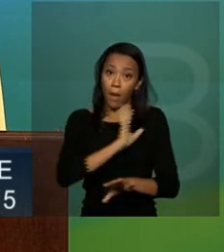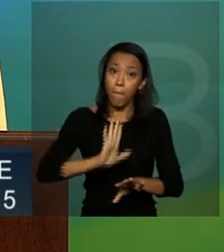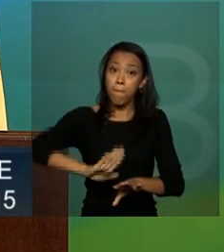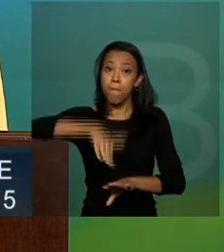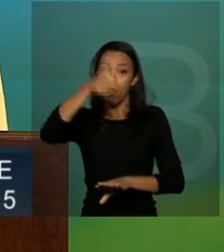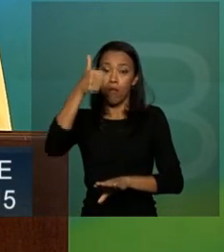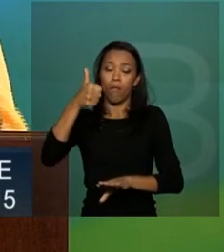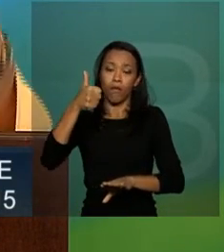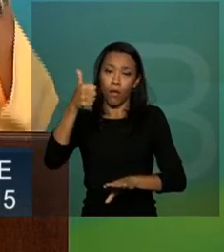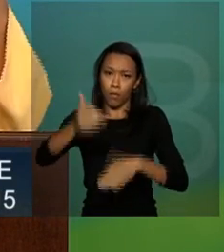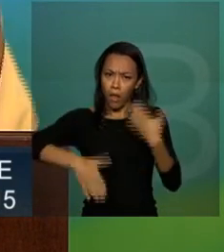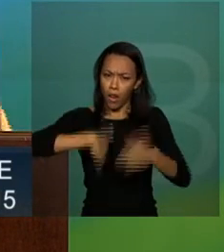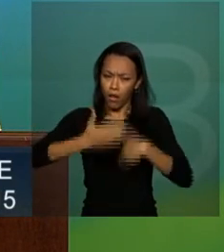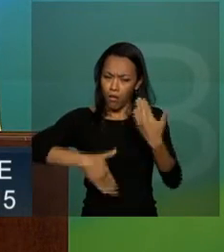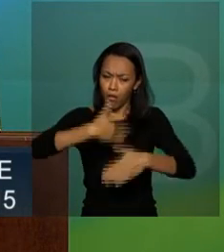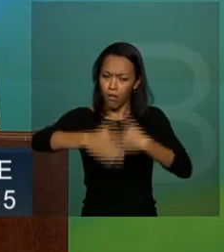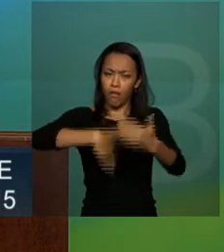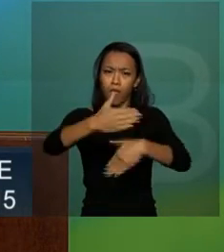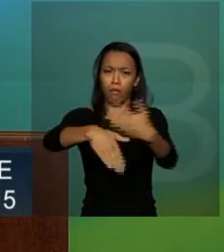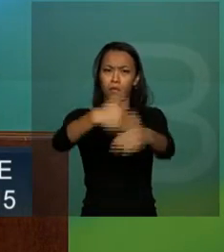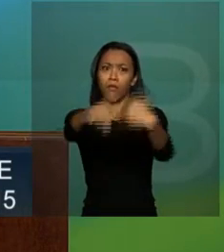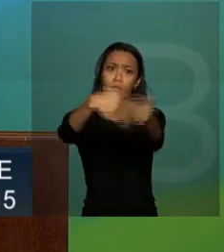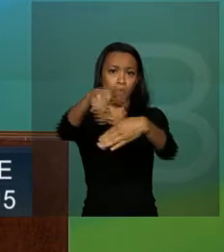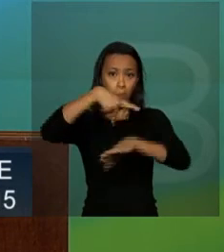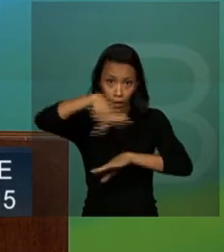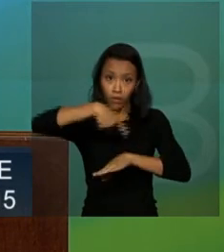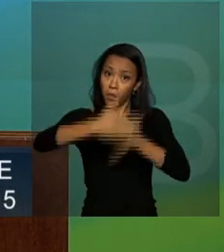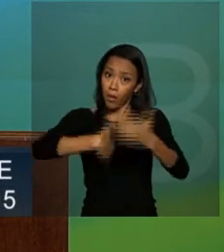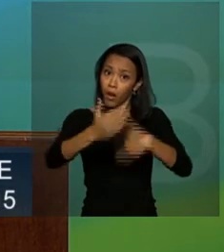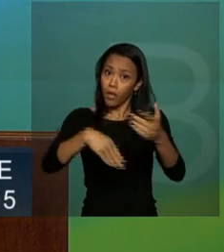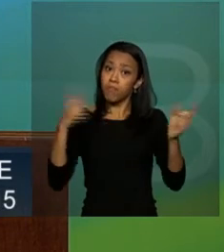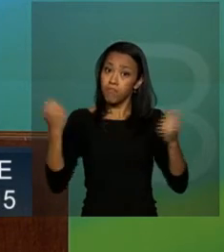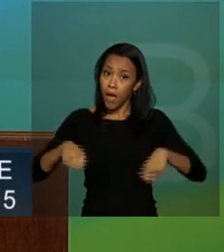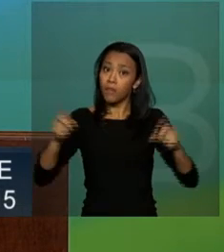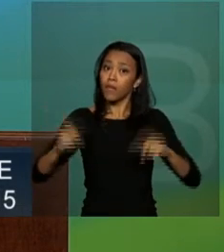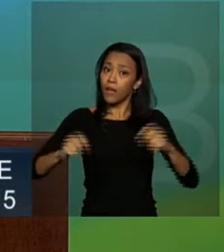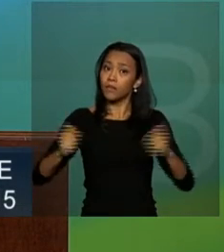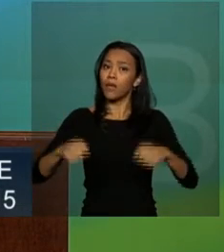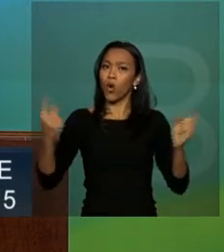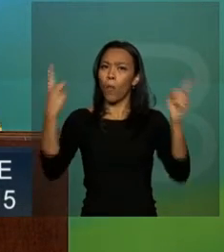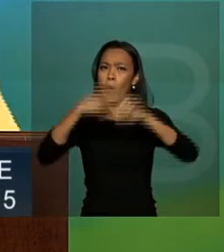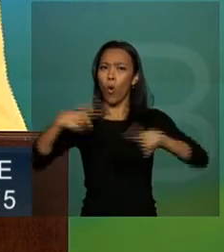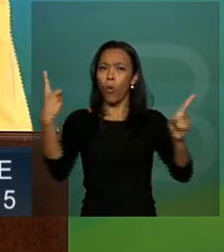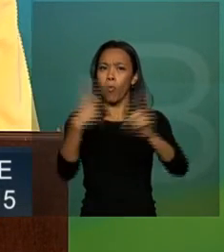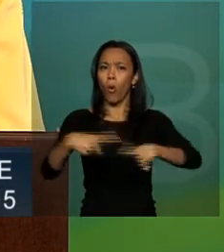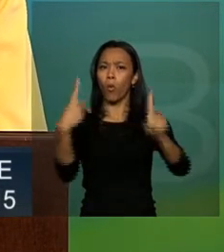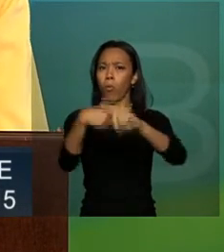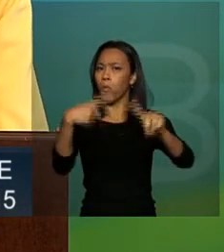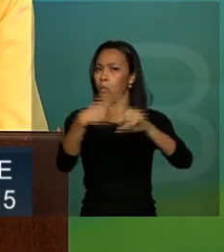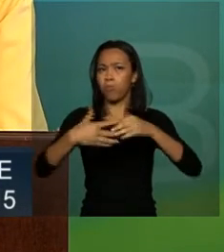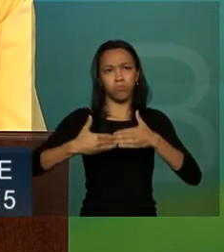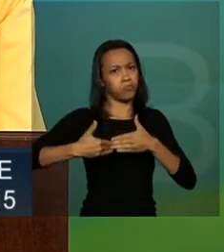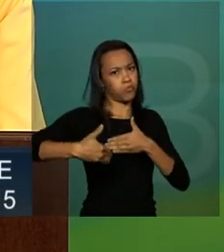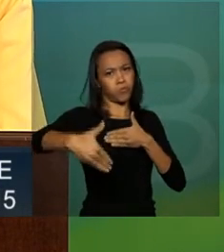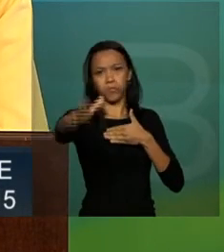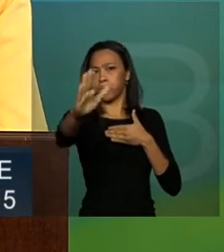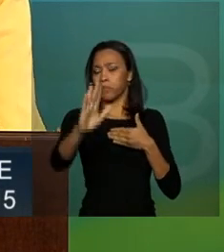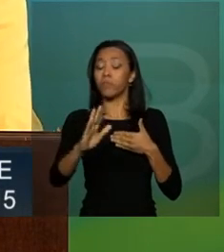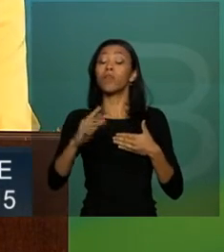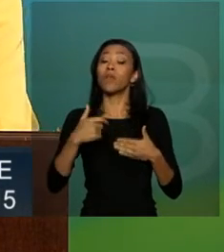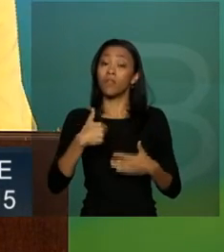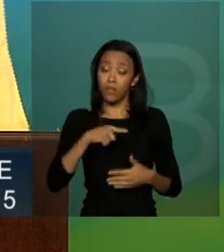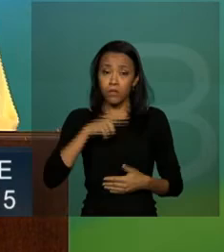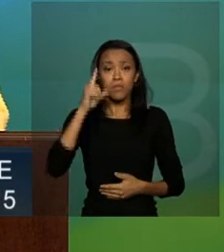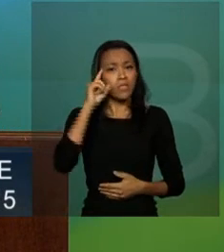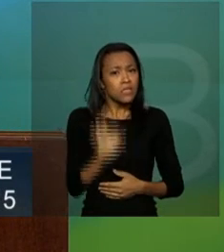produtividade para cada vez mais ser capaz de competir então tenho certeza que esse